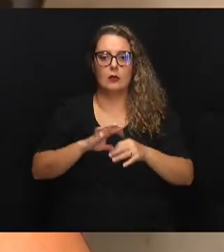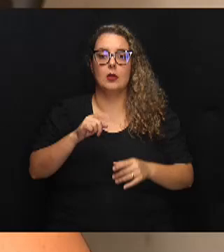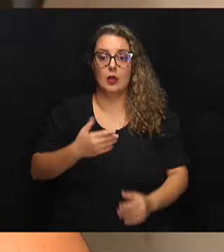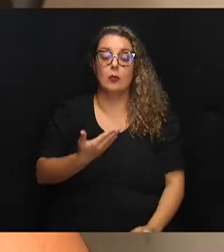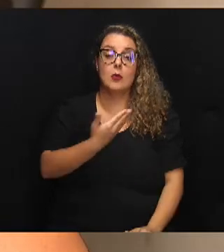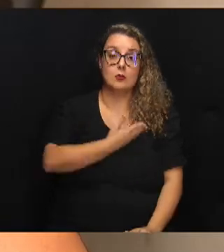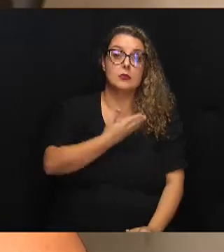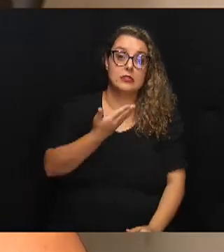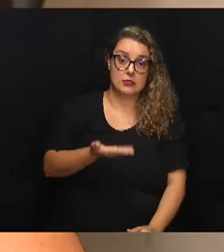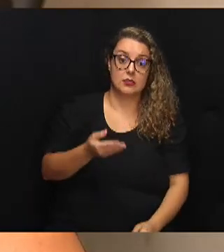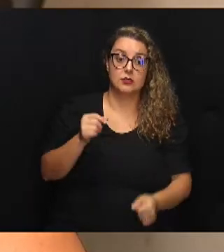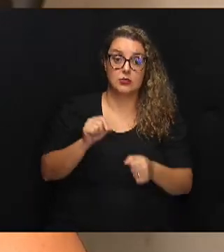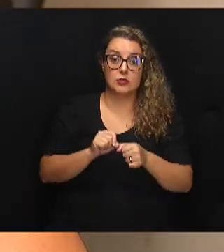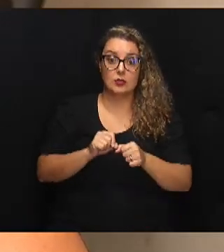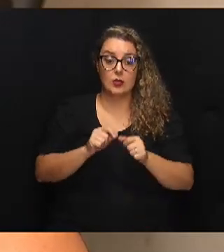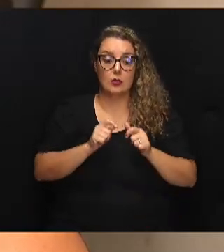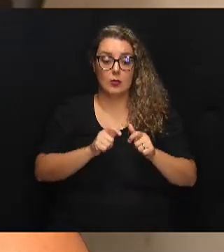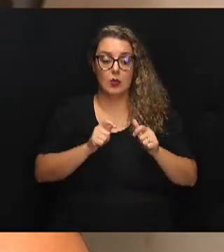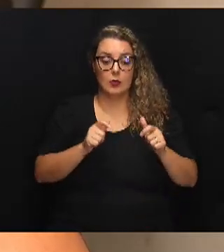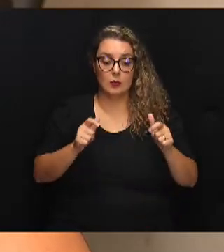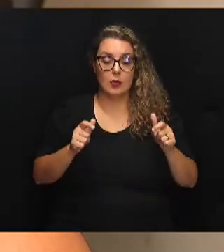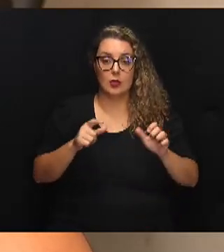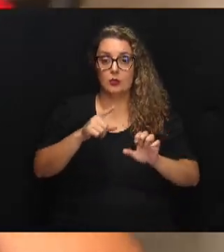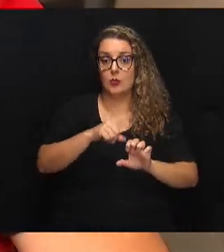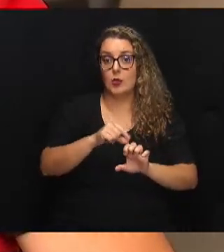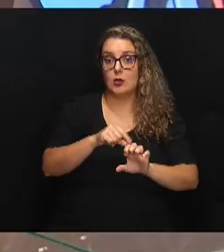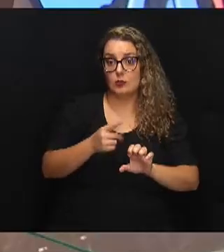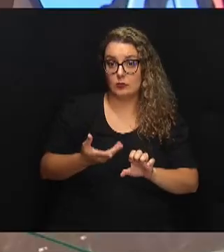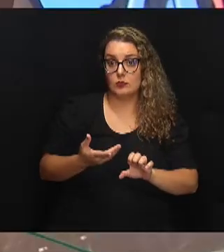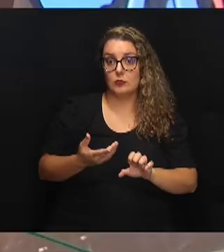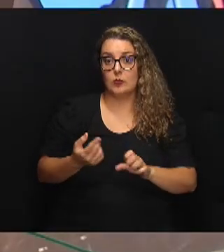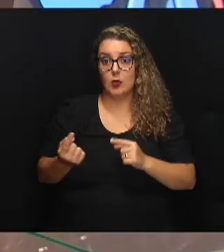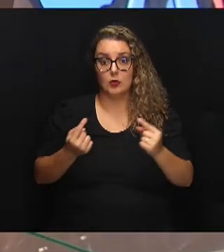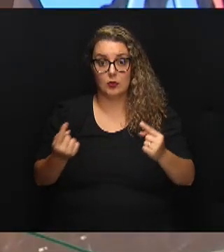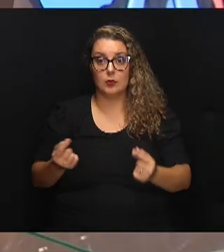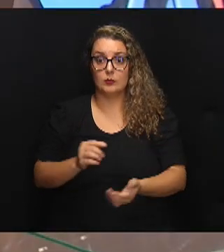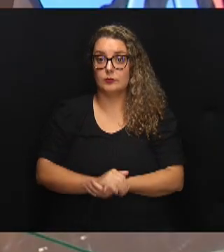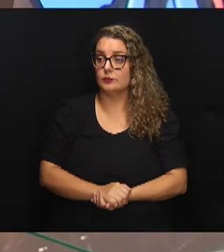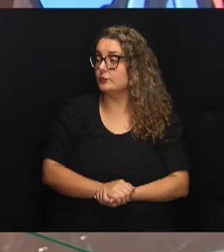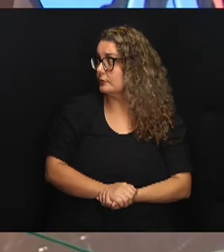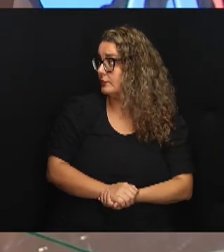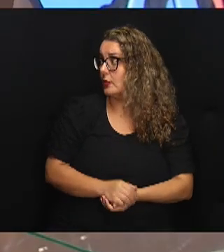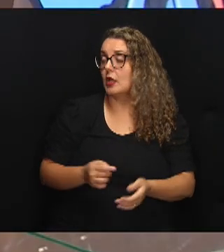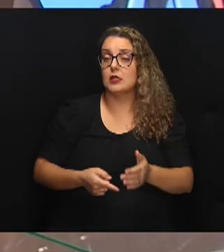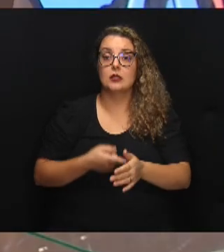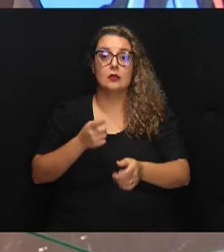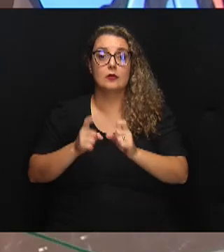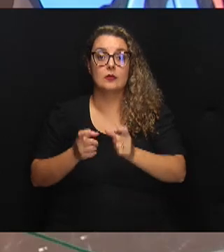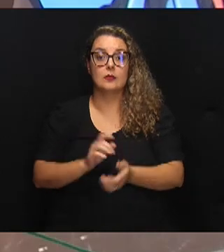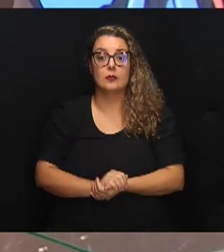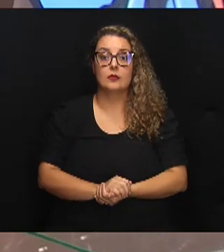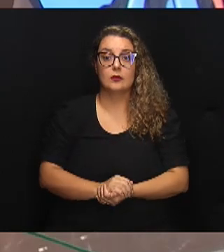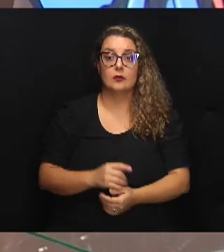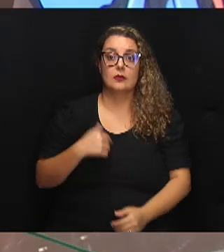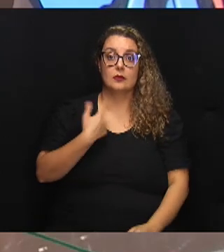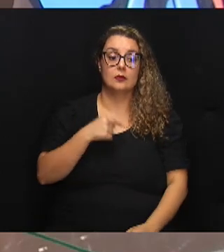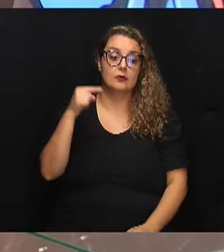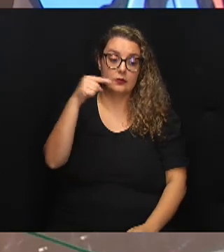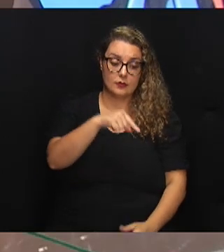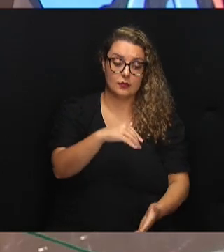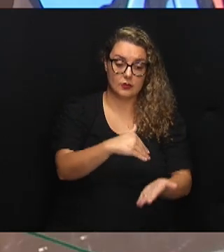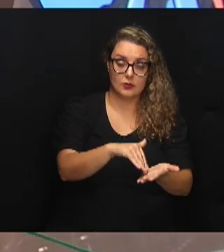amizade que faz crescer o empreendedorismo um do outro. Essa primeira reunião a gente foi até o escritório do